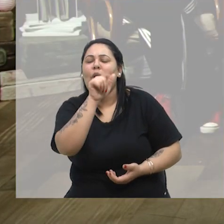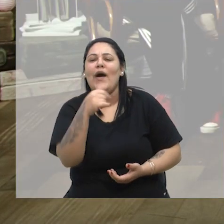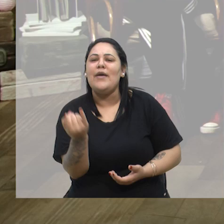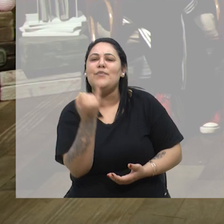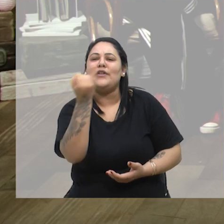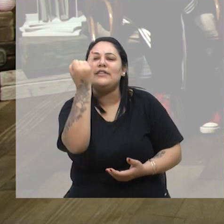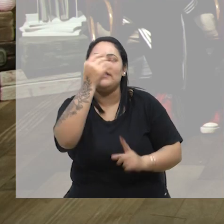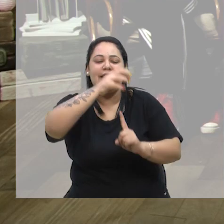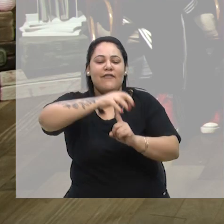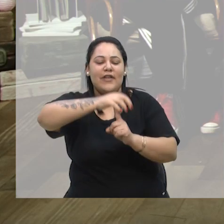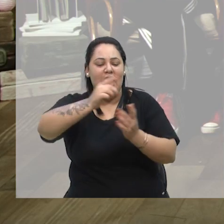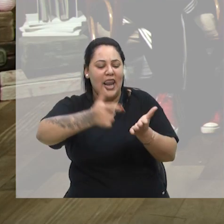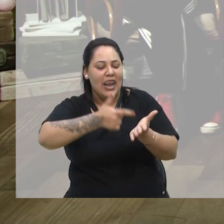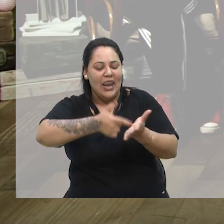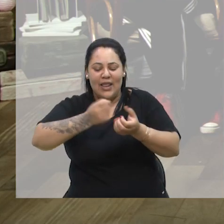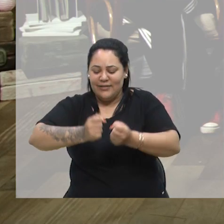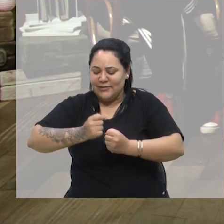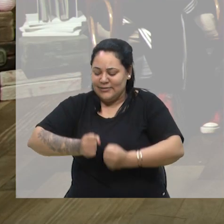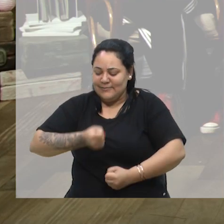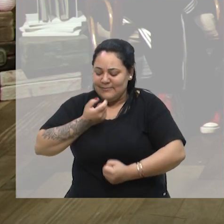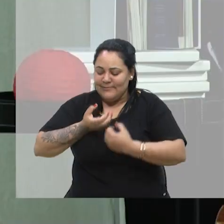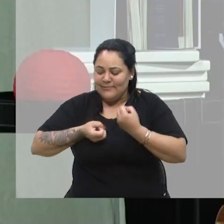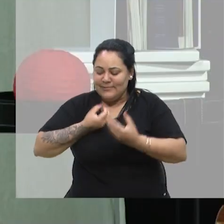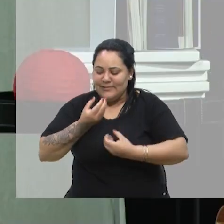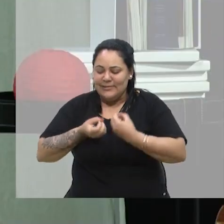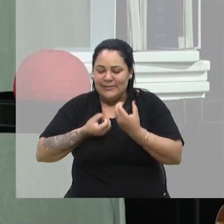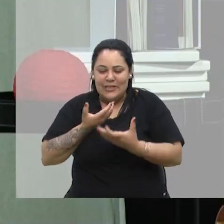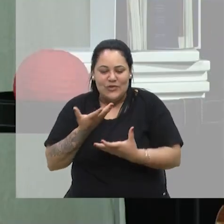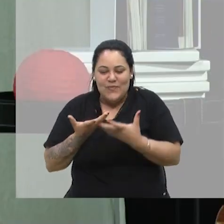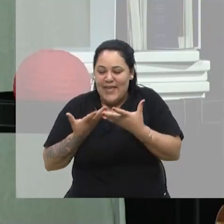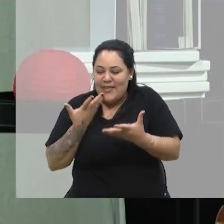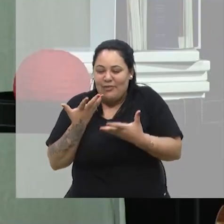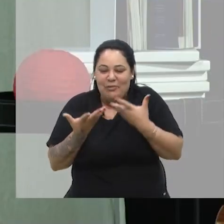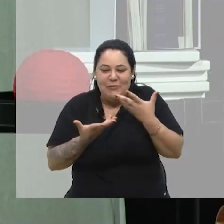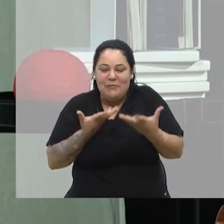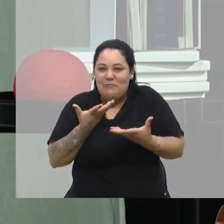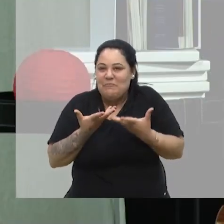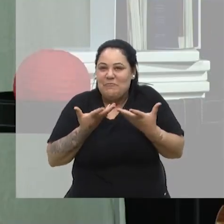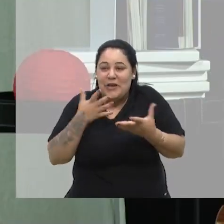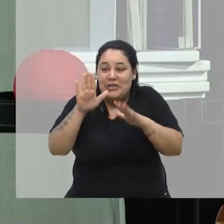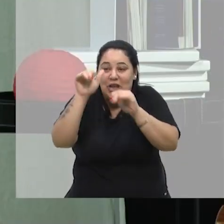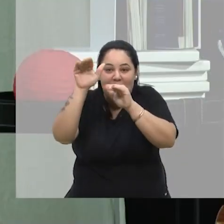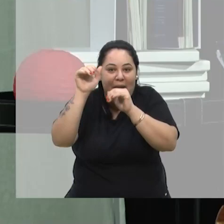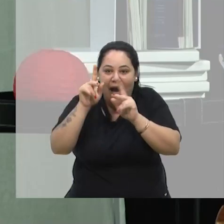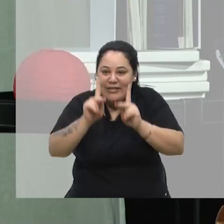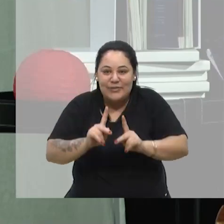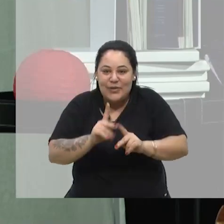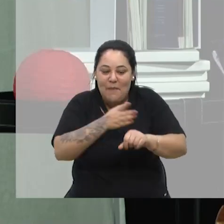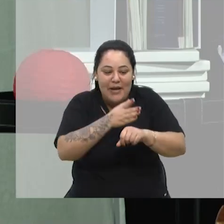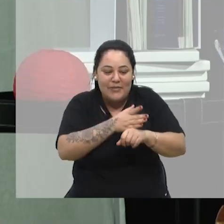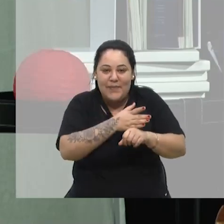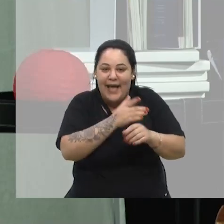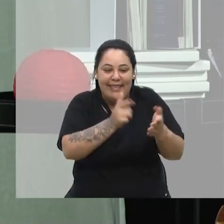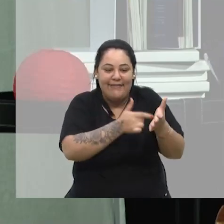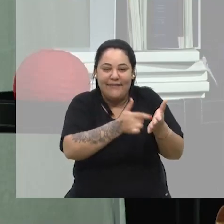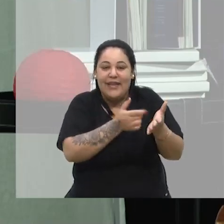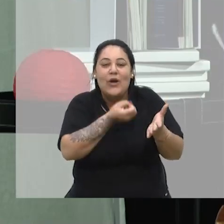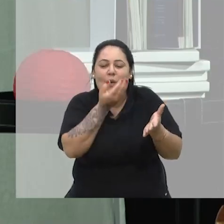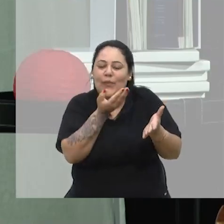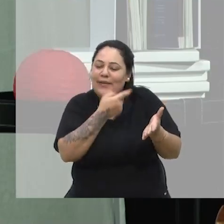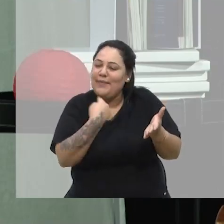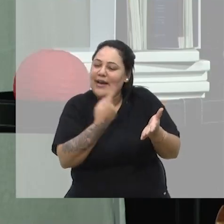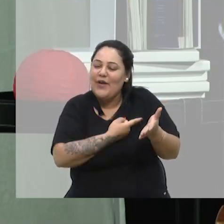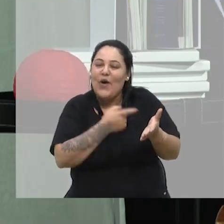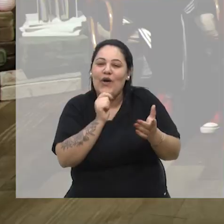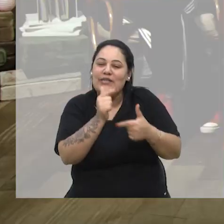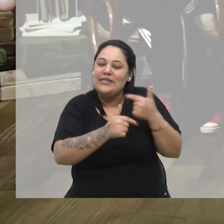Feira do Livro na cidade? Que sentimento que move as pessoas a virem à Feira do Livro e toda a cidade, enfim? Conta um pouquinho para nós disso